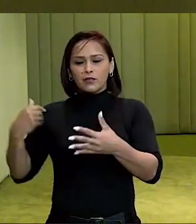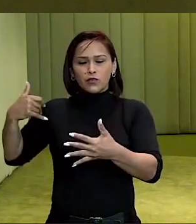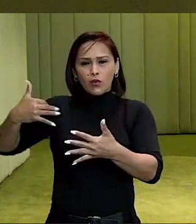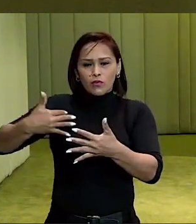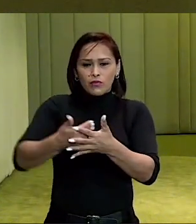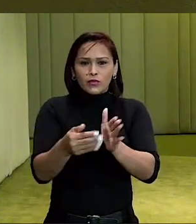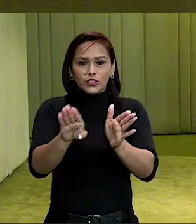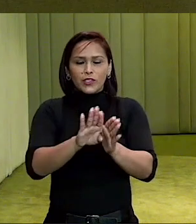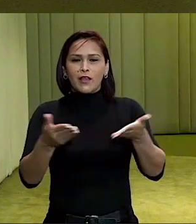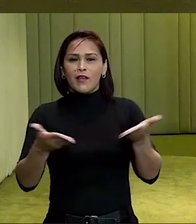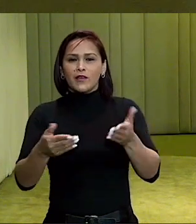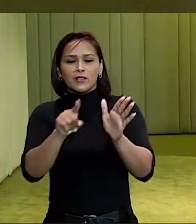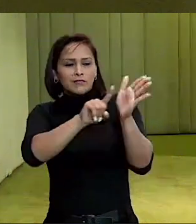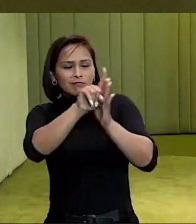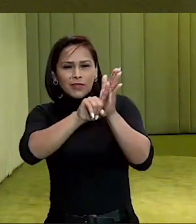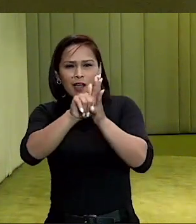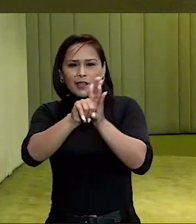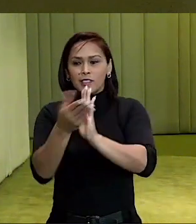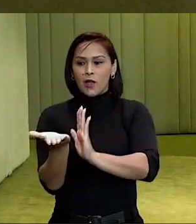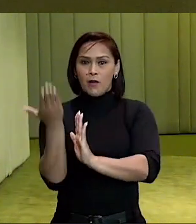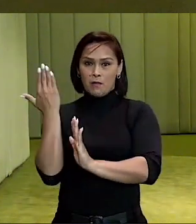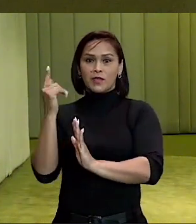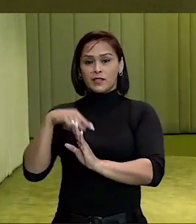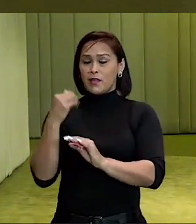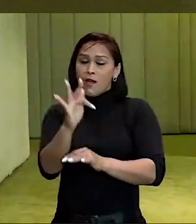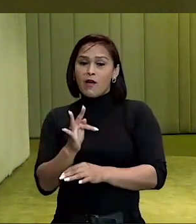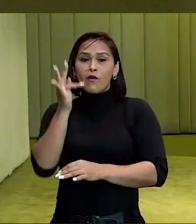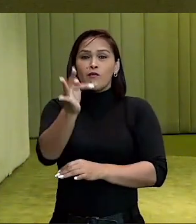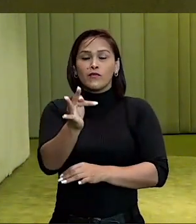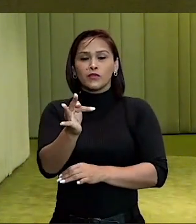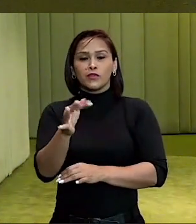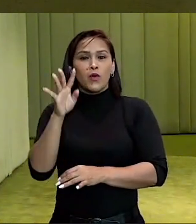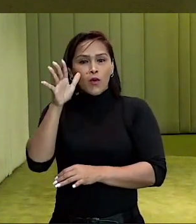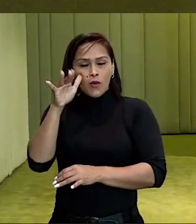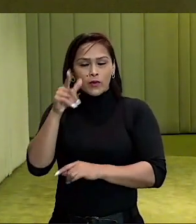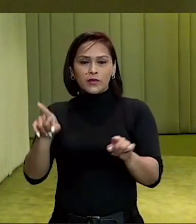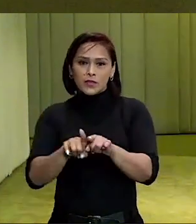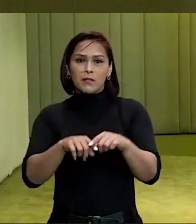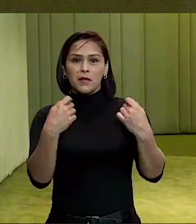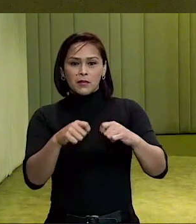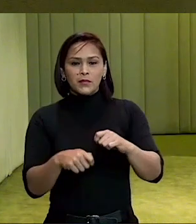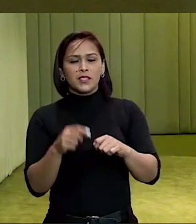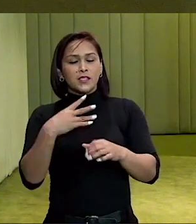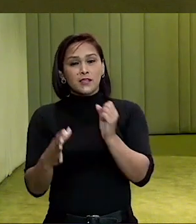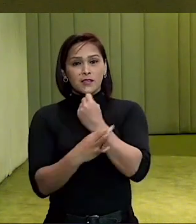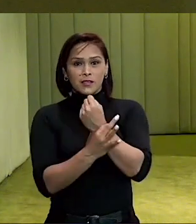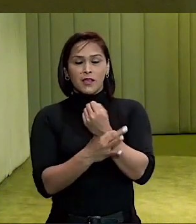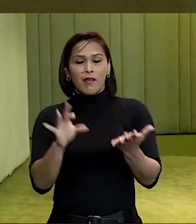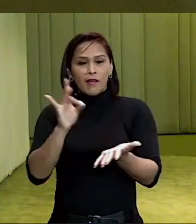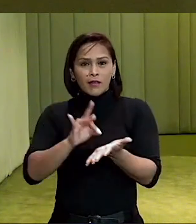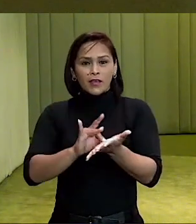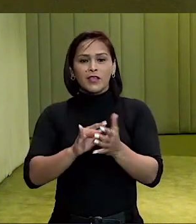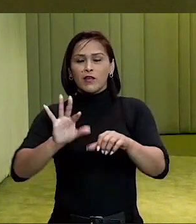aqui, analisando o passado para projetarmos o futuro. Precisamos assegurar efetividade